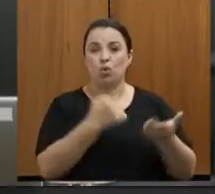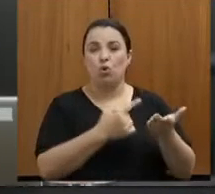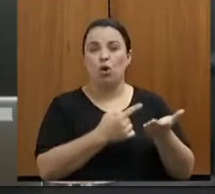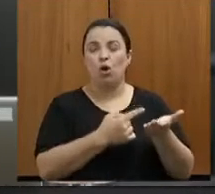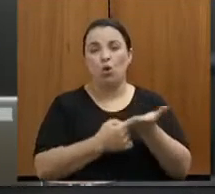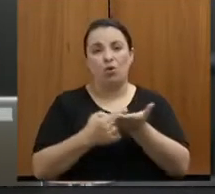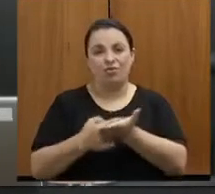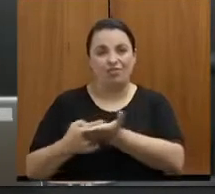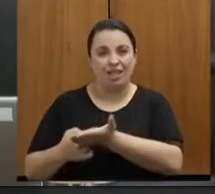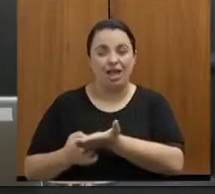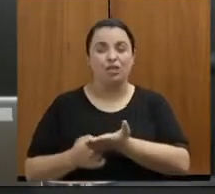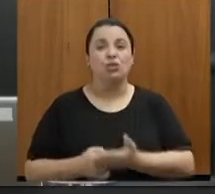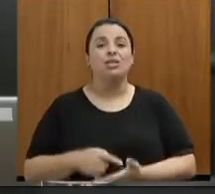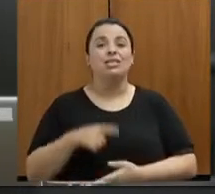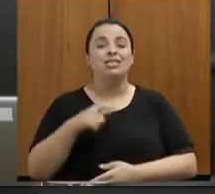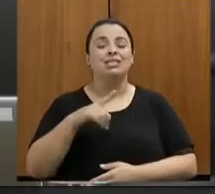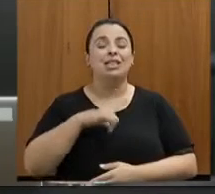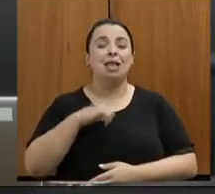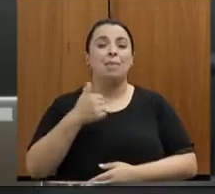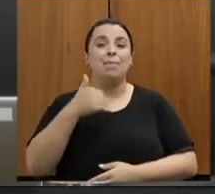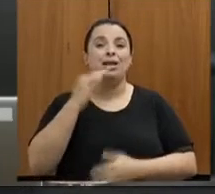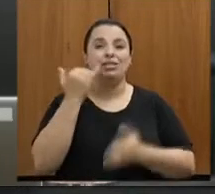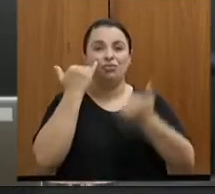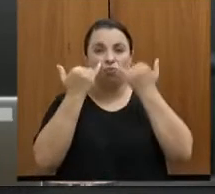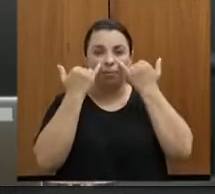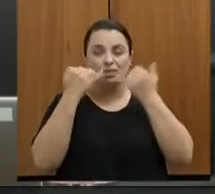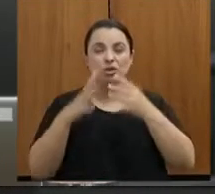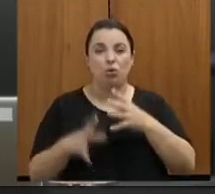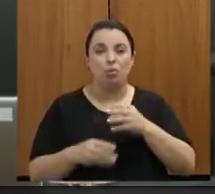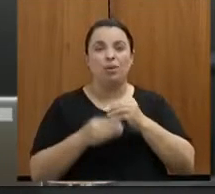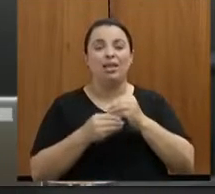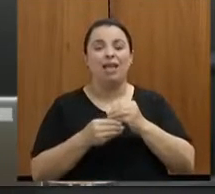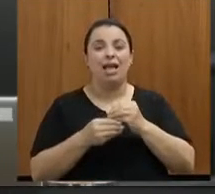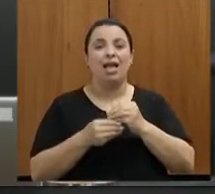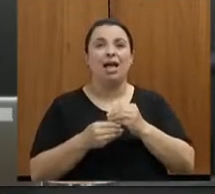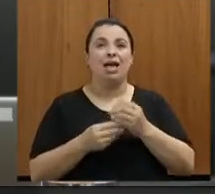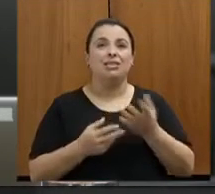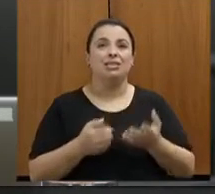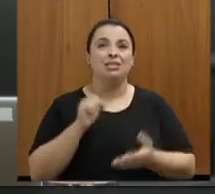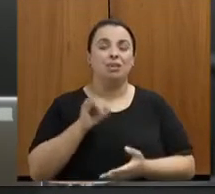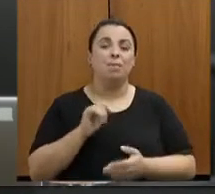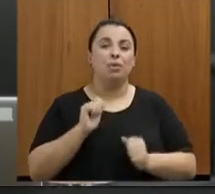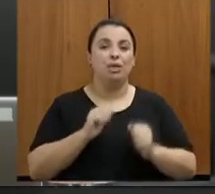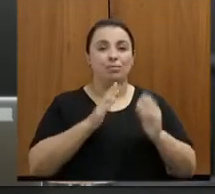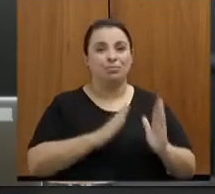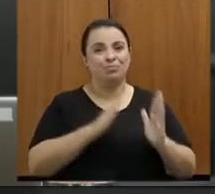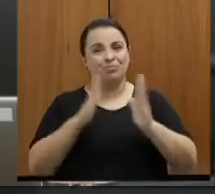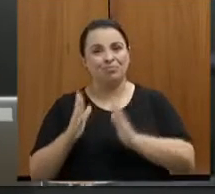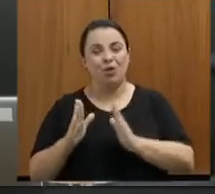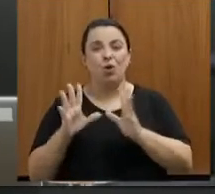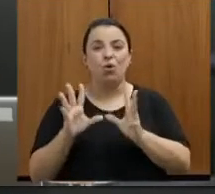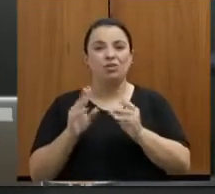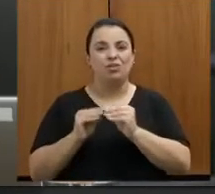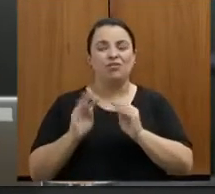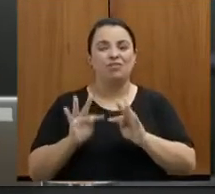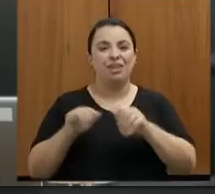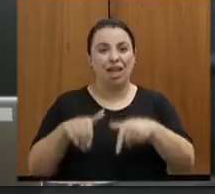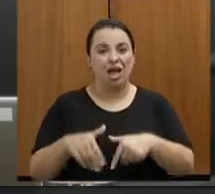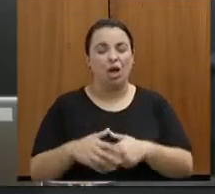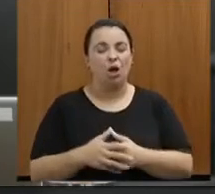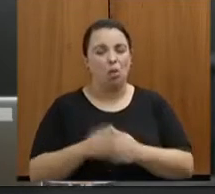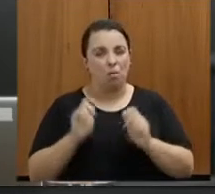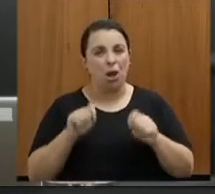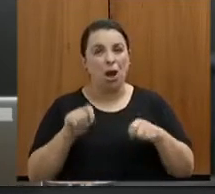alguma informação a ser trazida nessa fase, se podemos passar para as considerações finais,